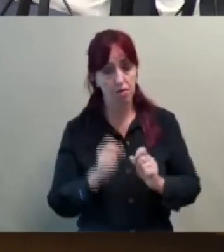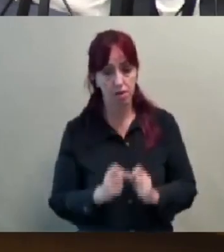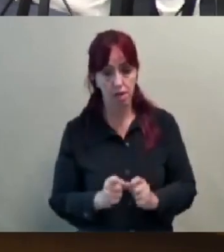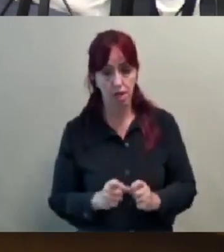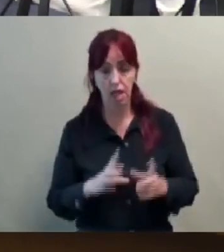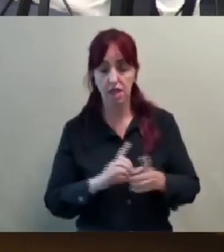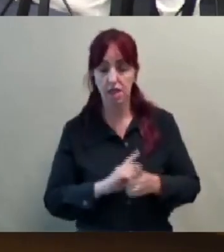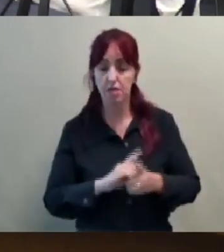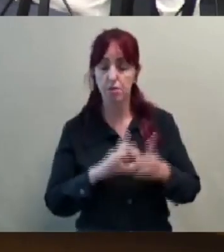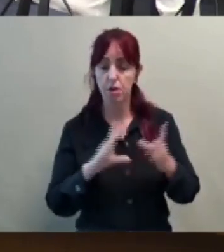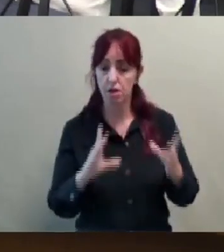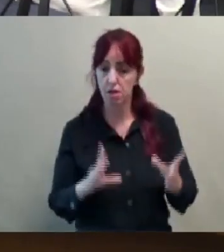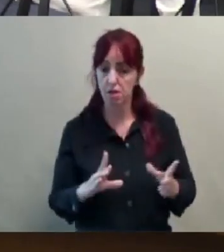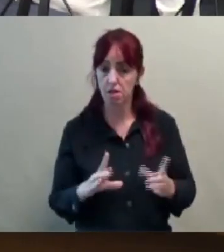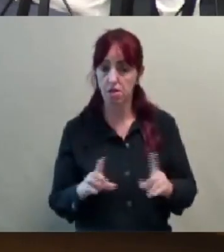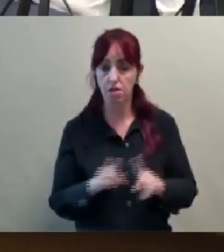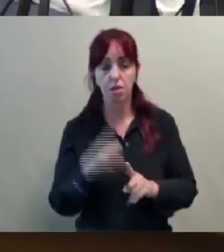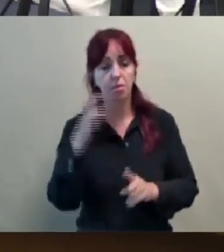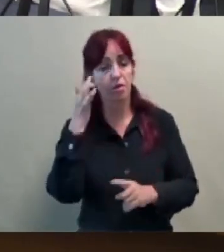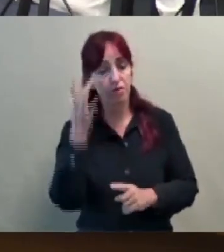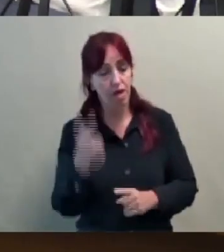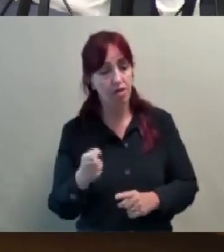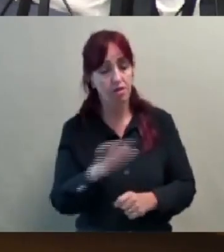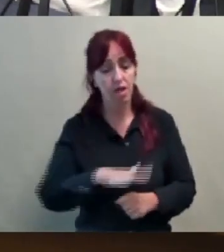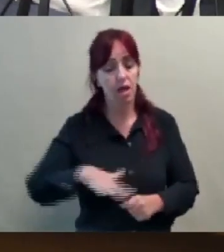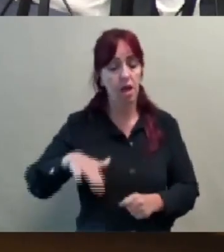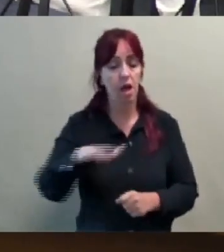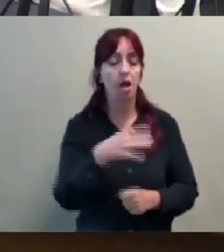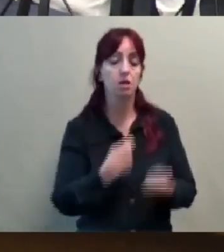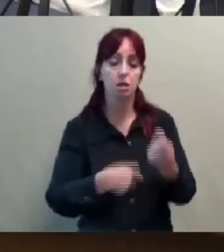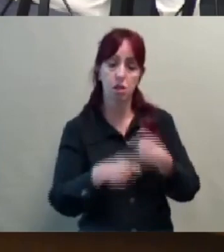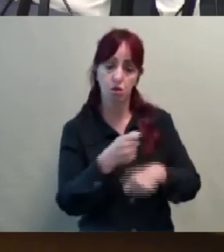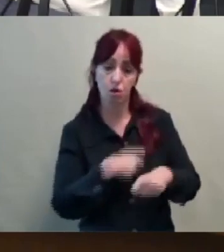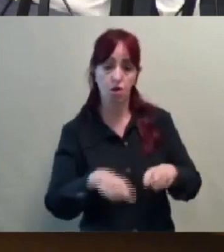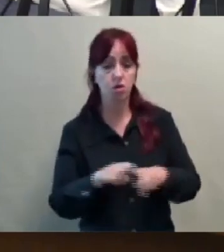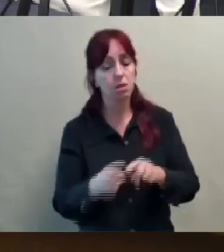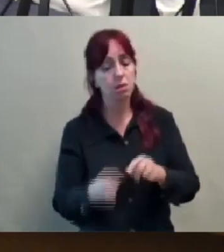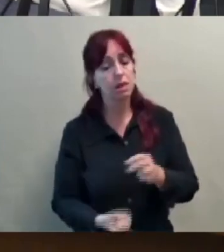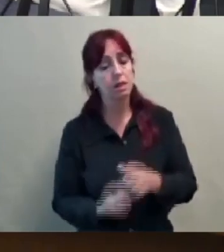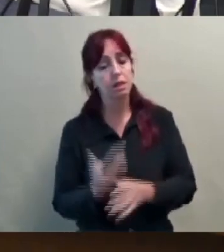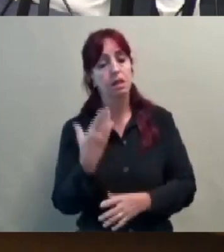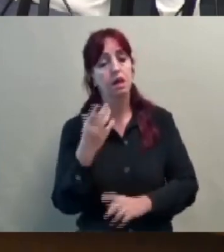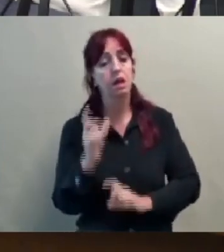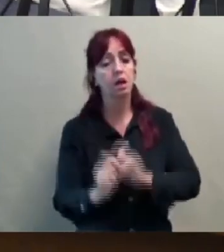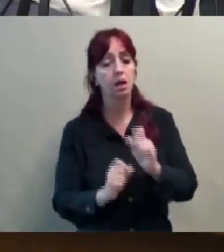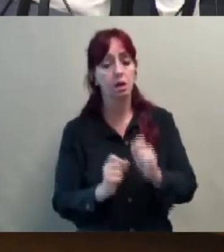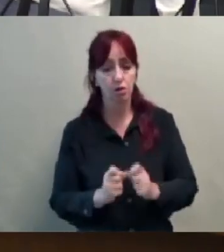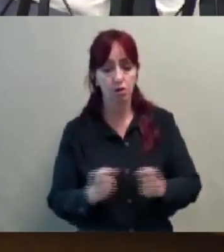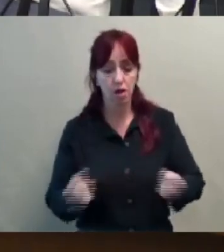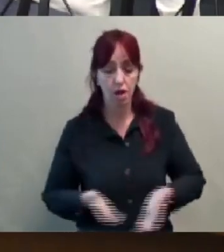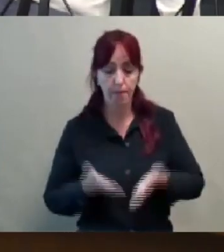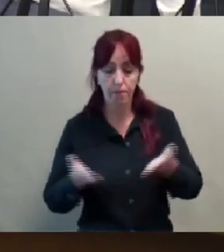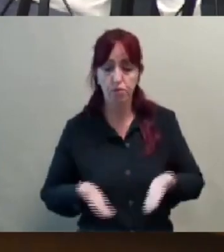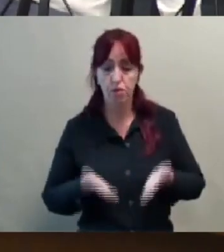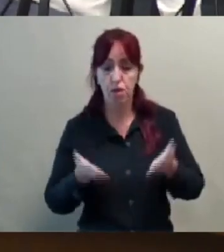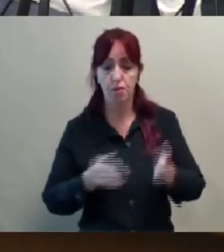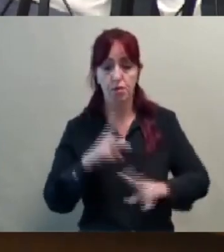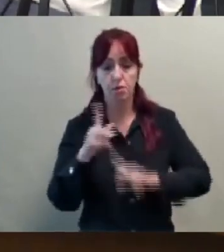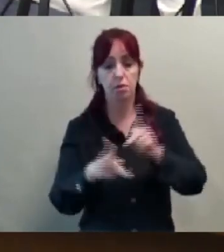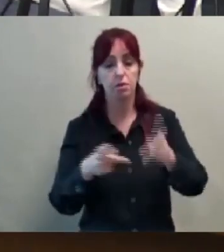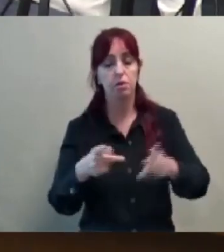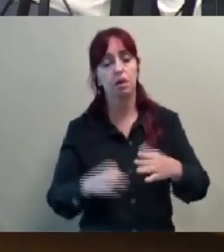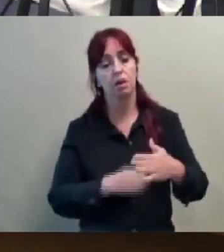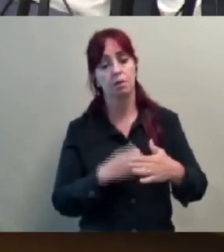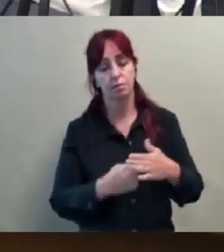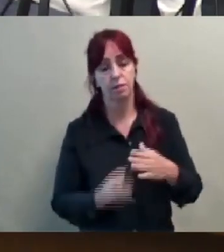desburocratização, sobre facilitar o ambiente de negócios, de criar, de certa forma, impulsionamento para aquele que quer empreender.